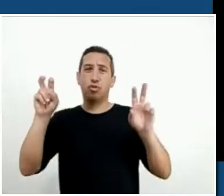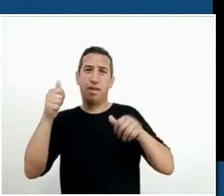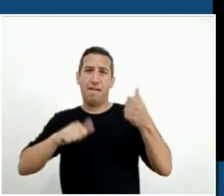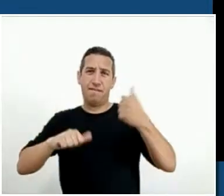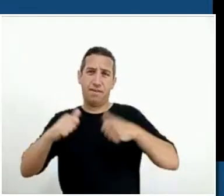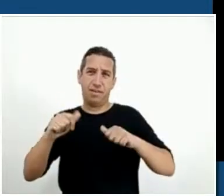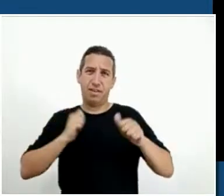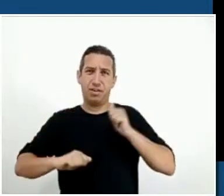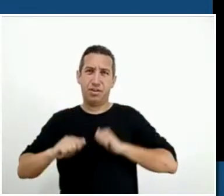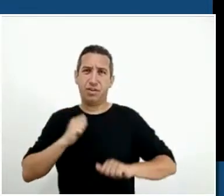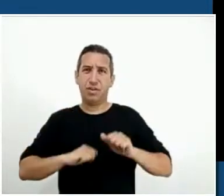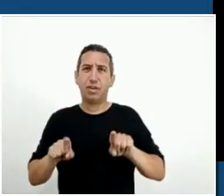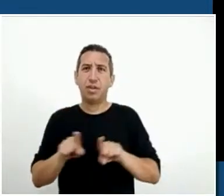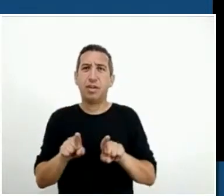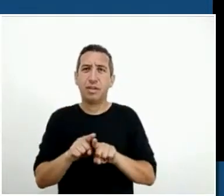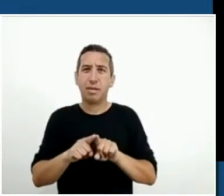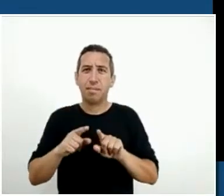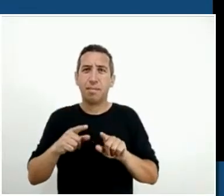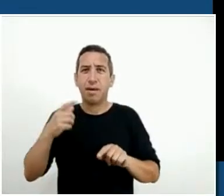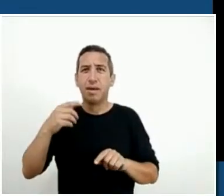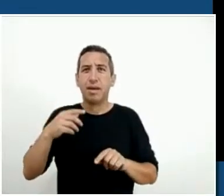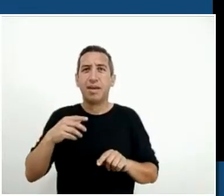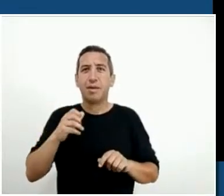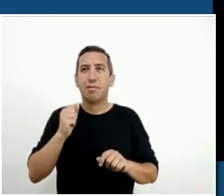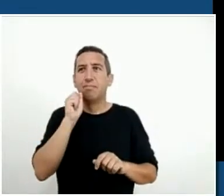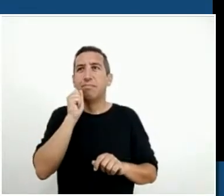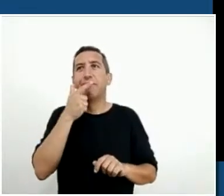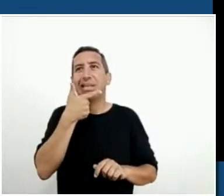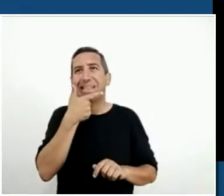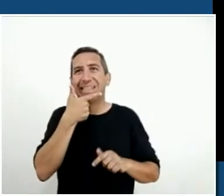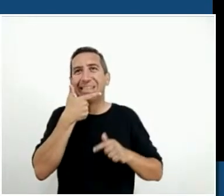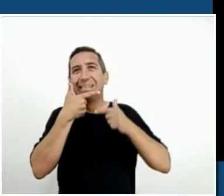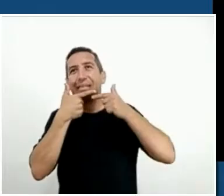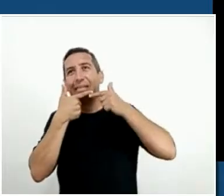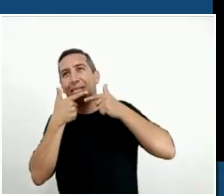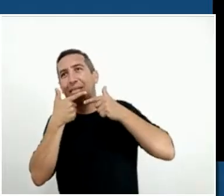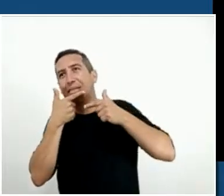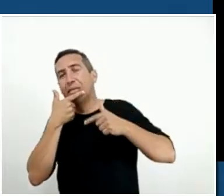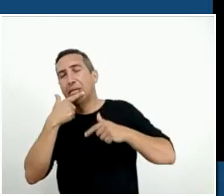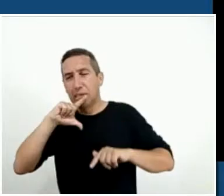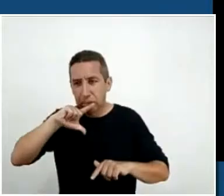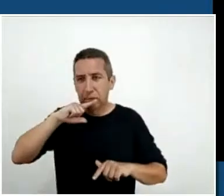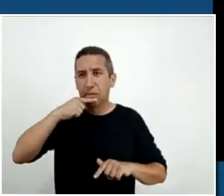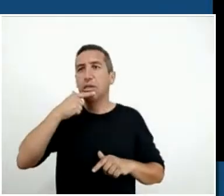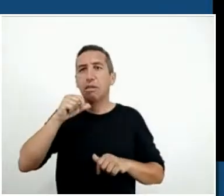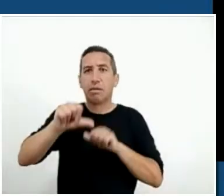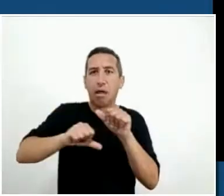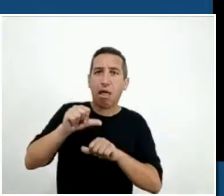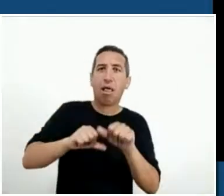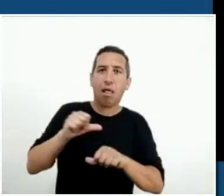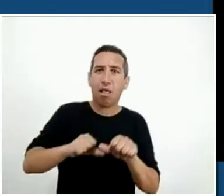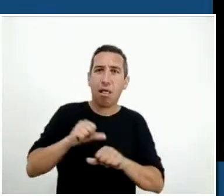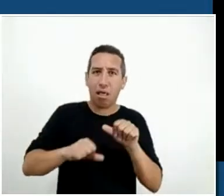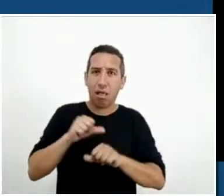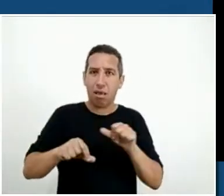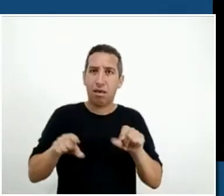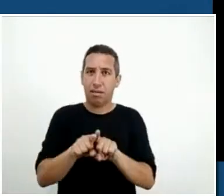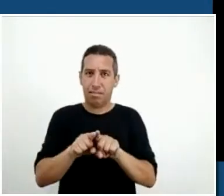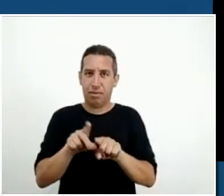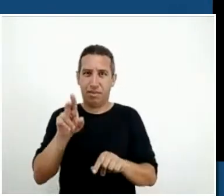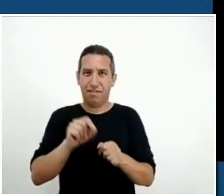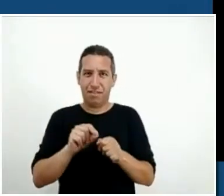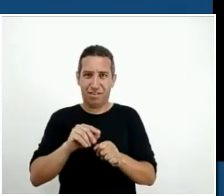crianças com TEA e TDAH. E eles fizeram, avaliando via internet,